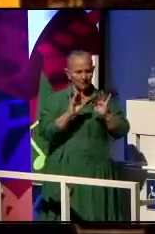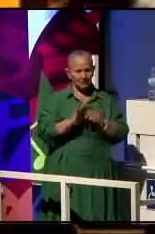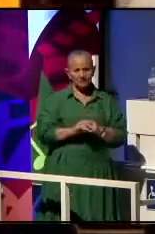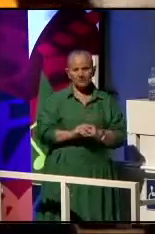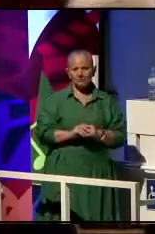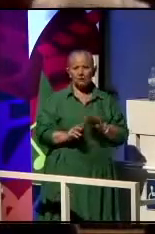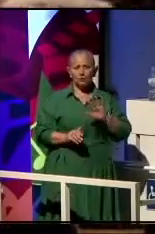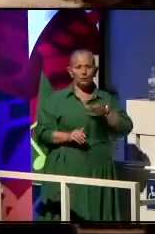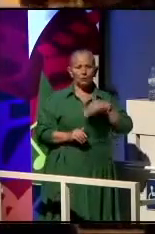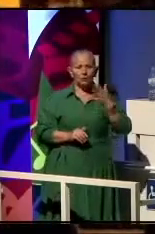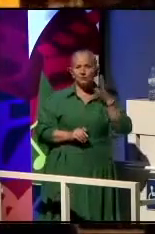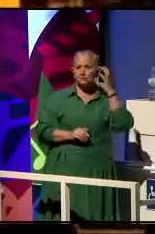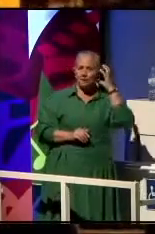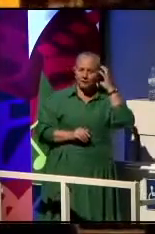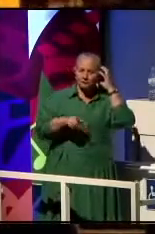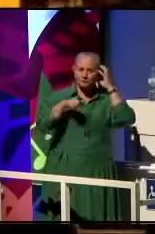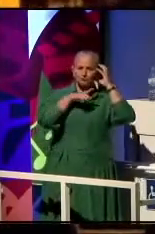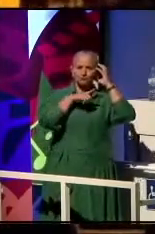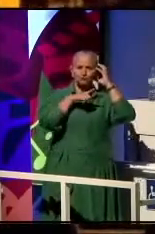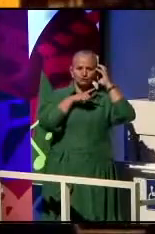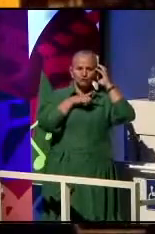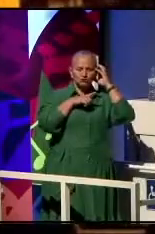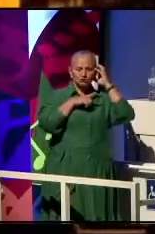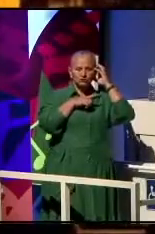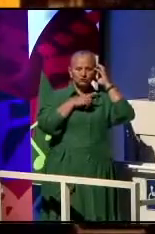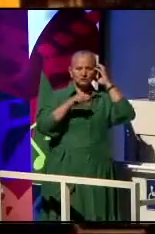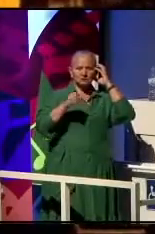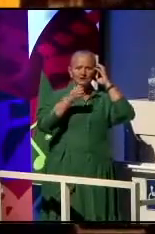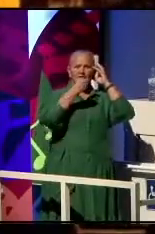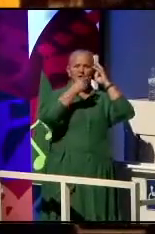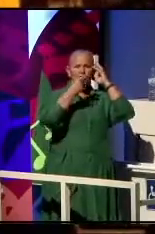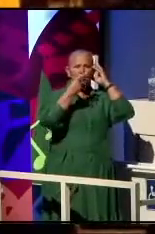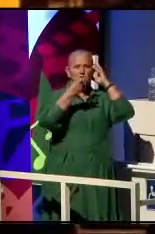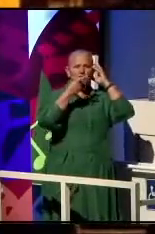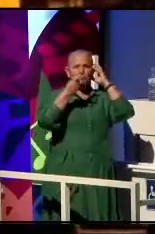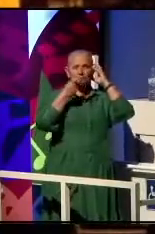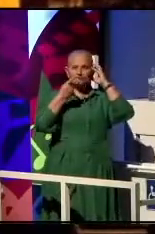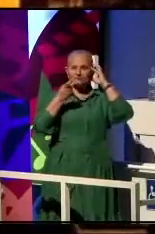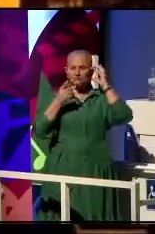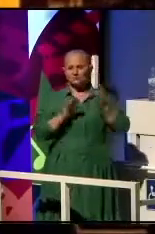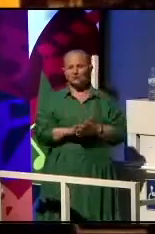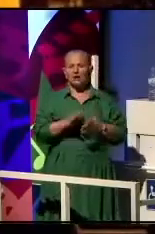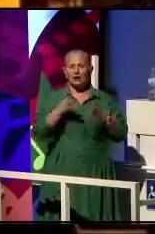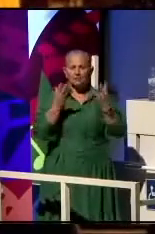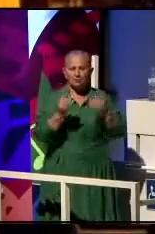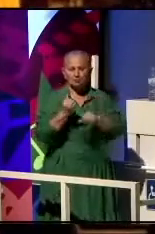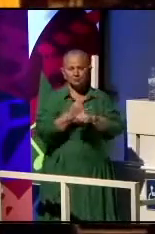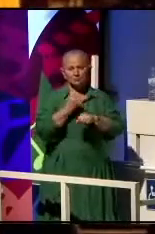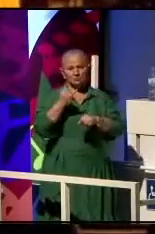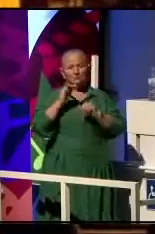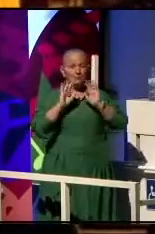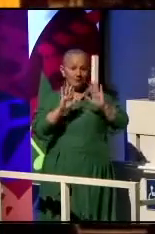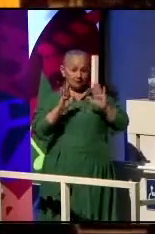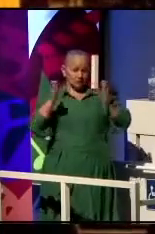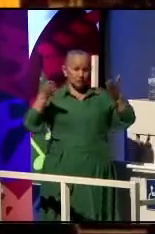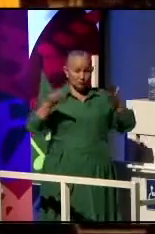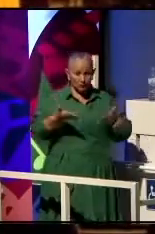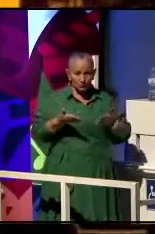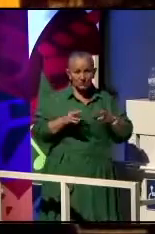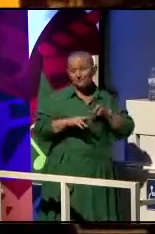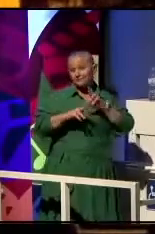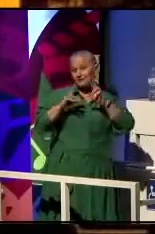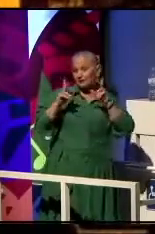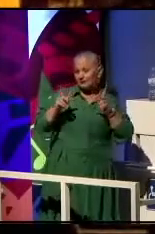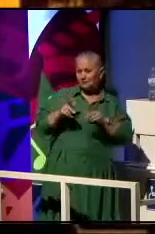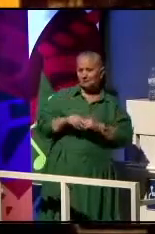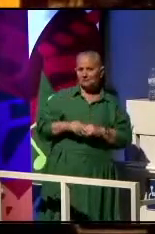Milton, o rádio tinha um papel muito importante. Os festivais da canção tiveram um papel muito importante. Mas hoje está muito pulverizado. Então, o